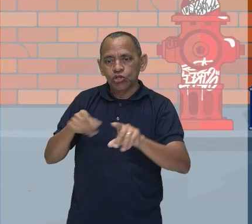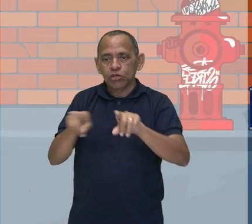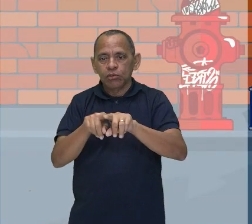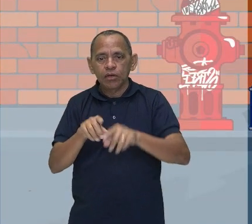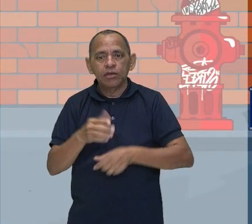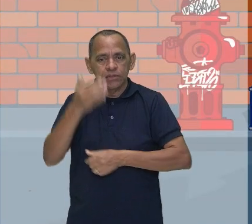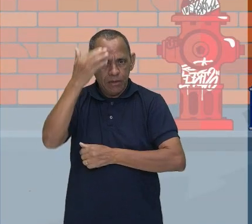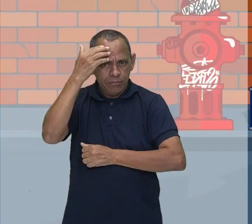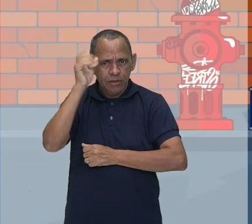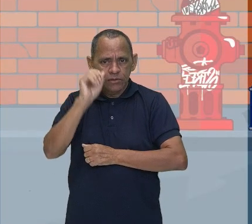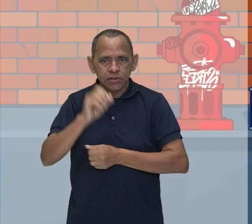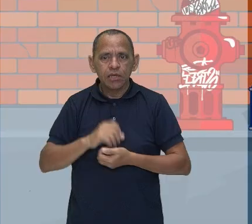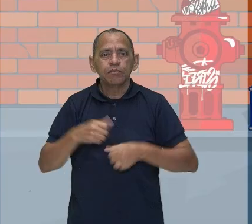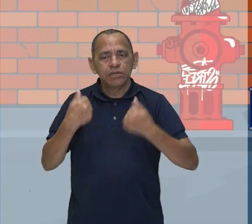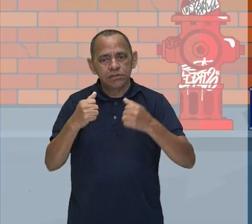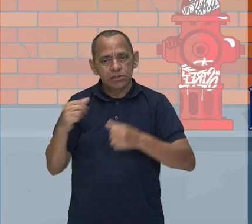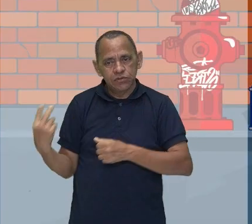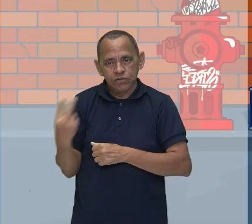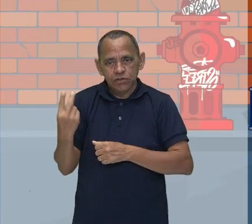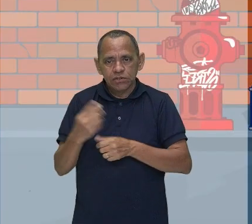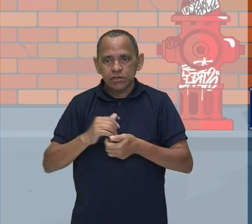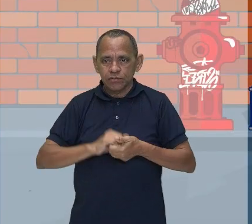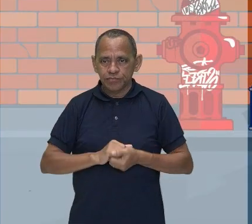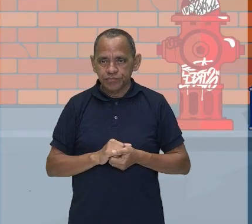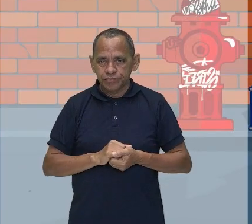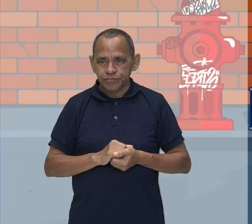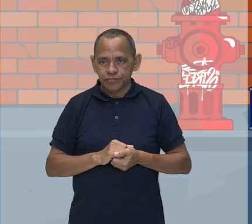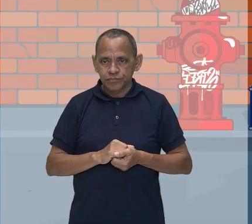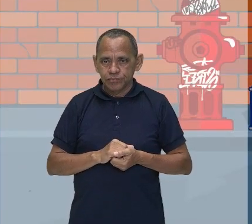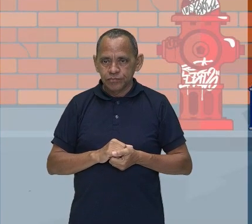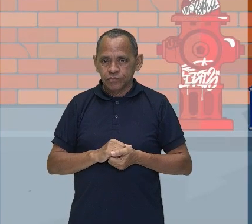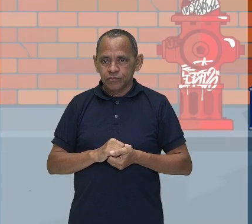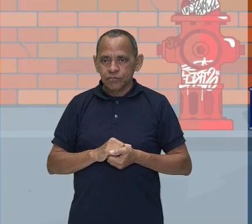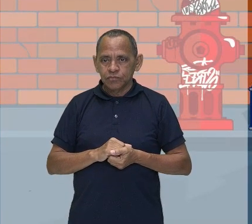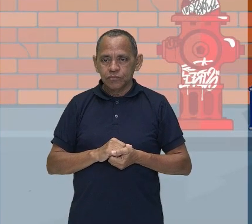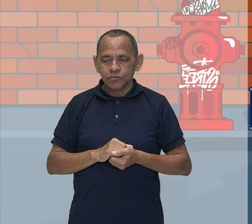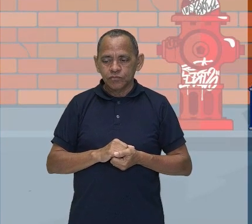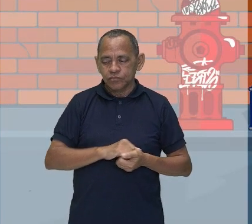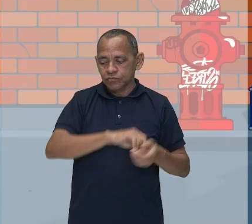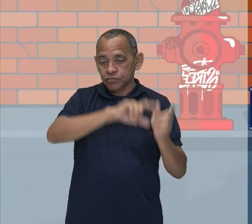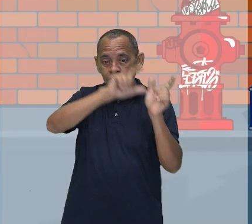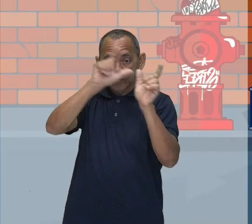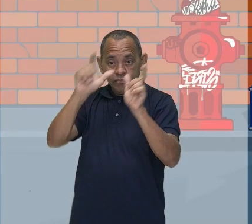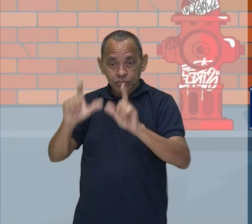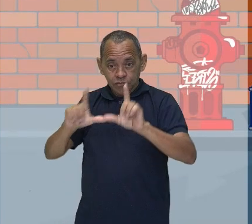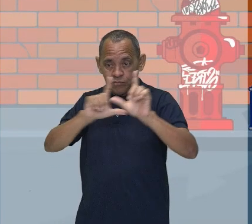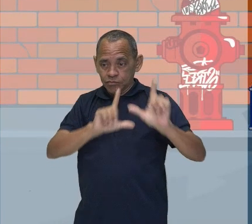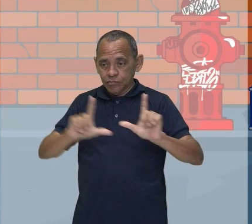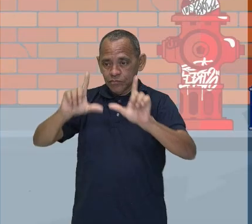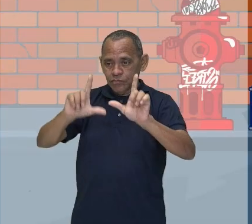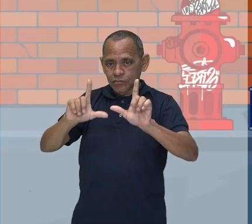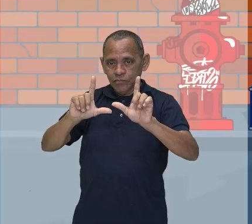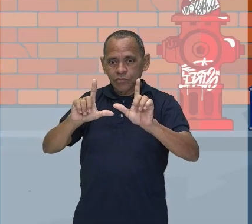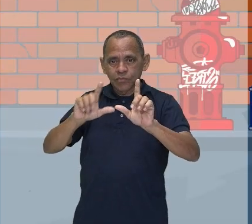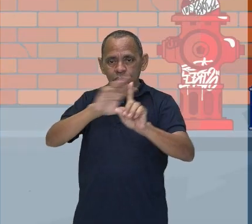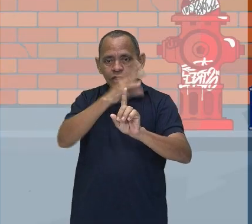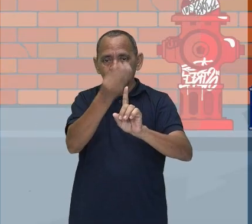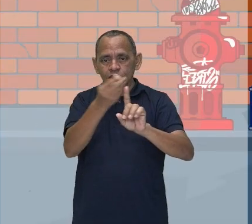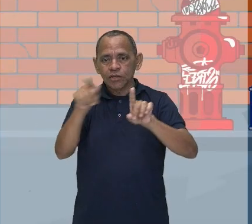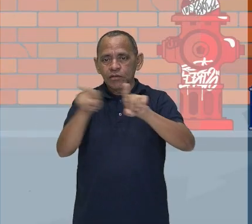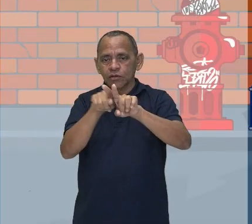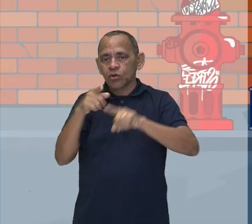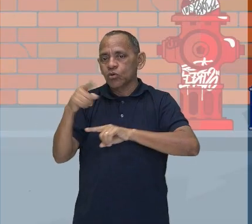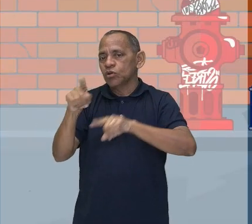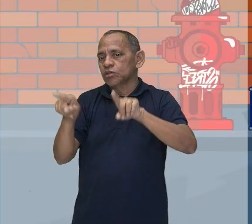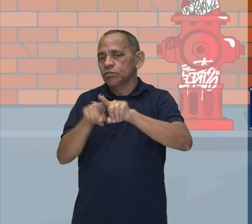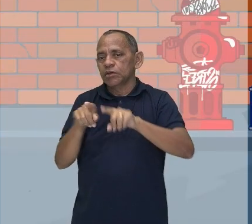bastante valorizado, certo? Vamos verificar mais uma arte, mais uma forma de se comunicar? Vejam só agora, né, nós